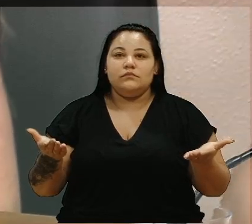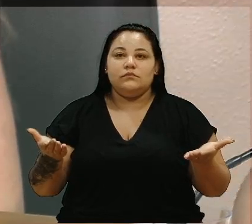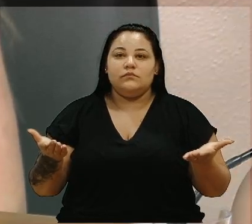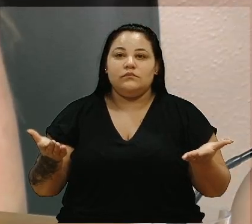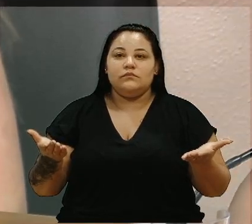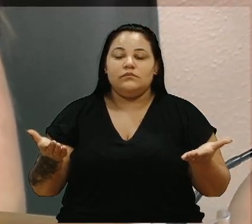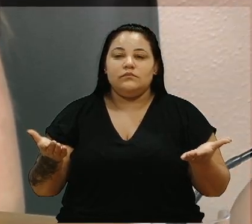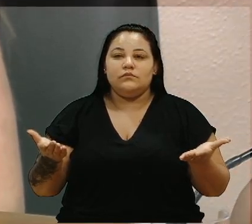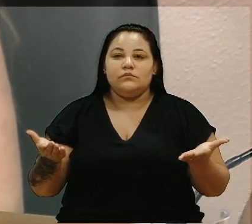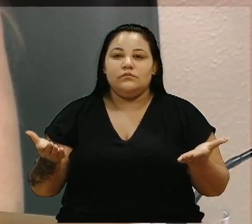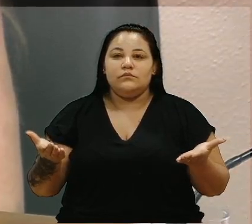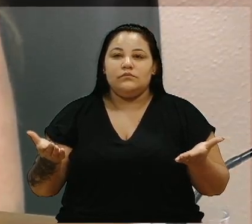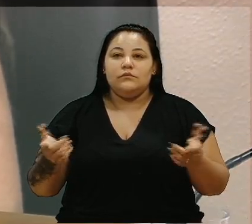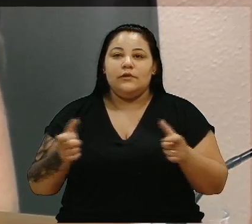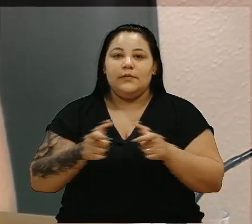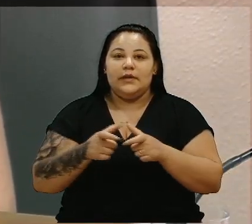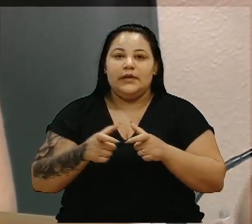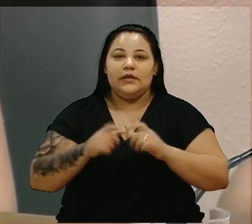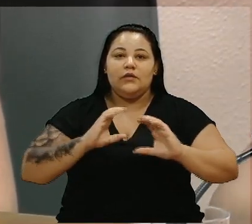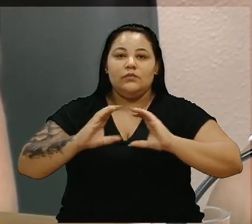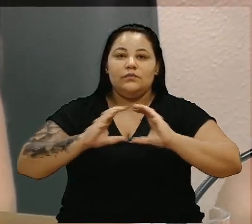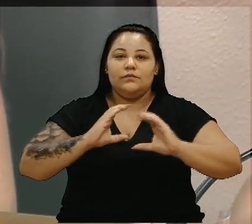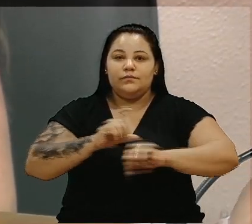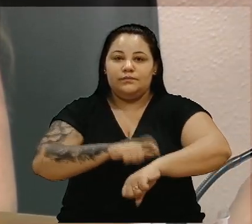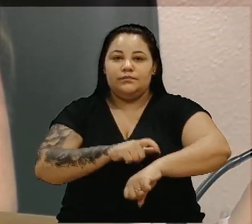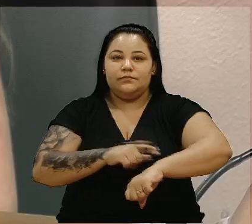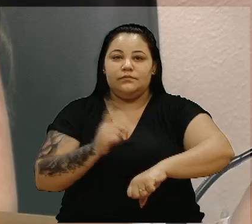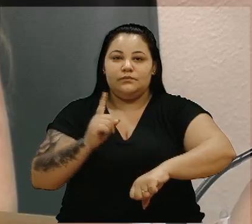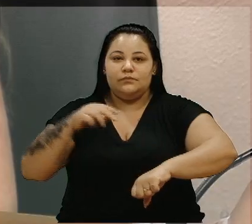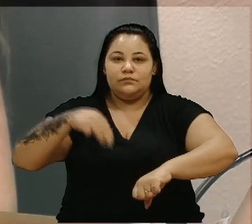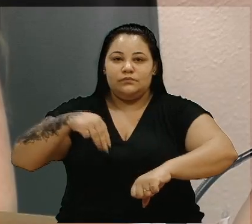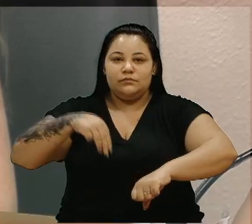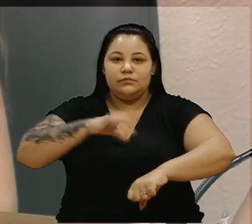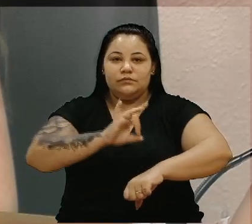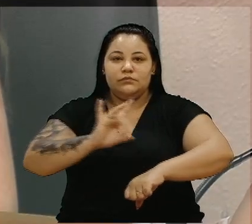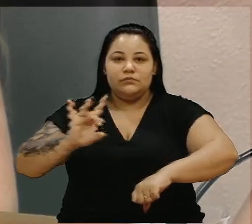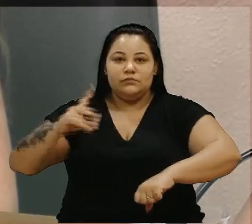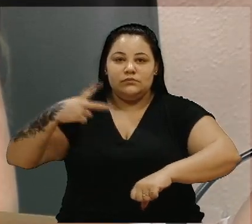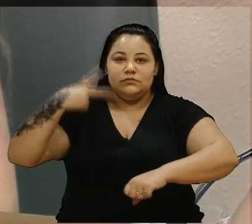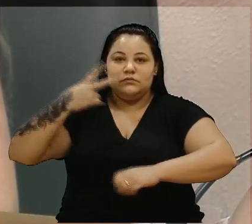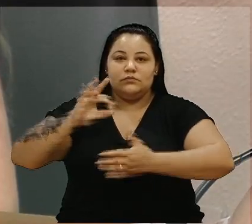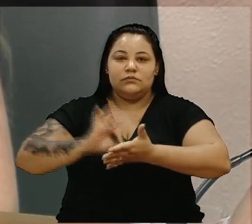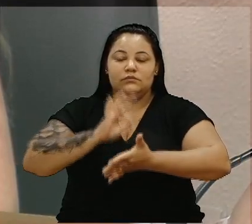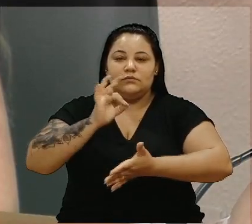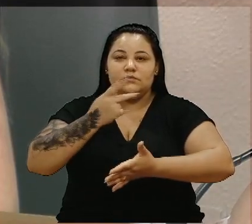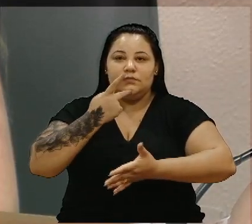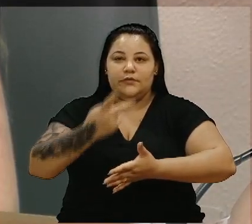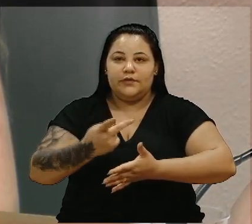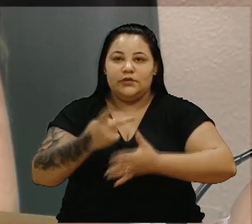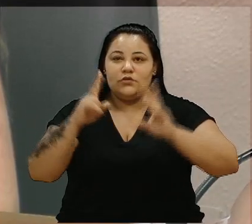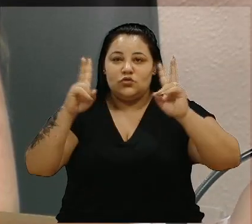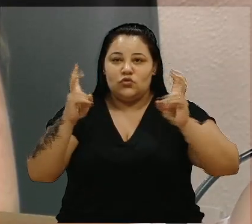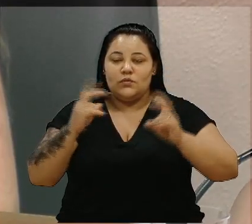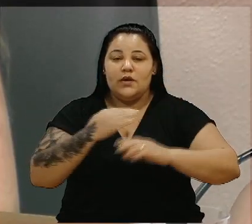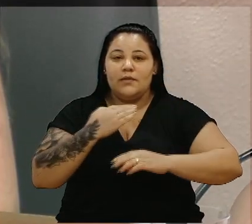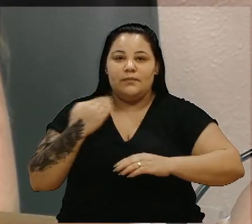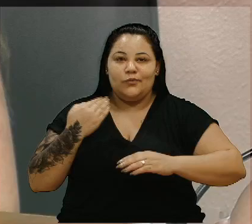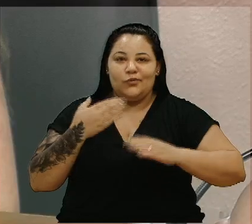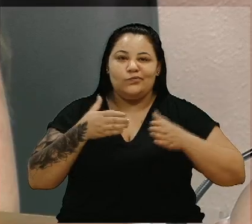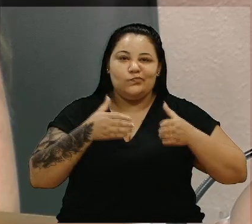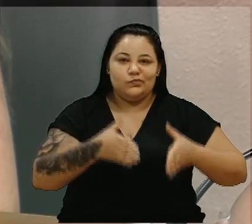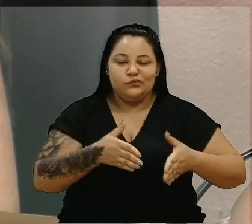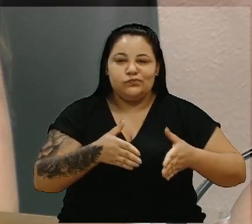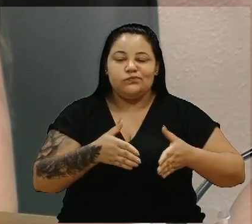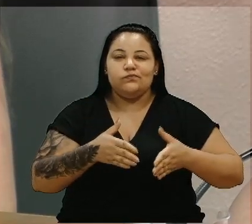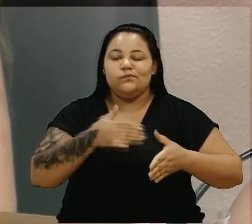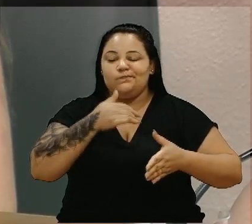espaço das pequenas comunicações pelo tempo de 1 minuto por vereador inscrito para apresentação de votos de pesar, de louvor